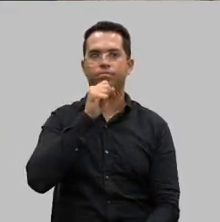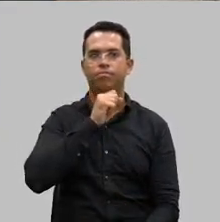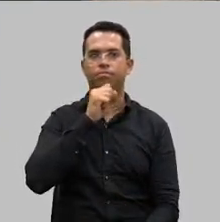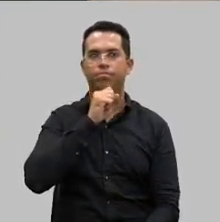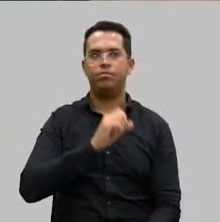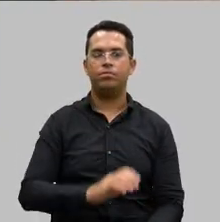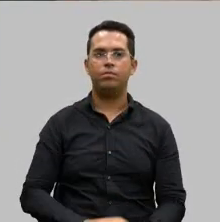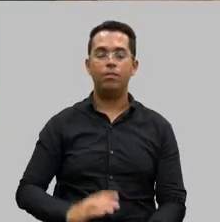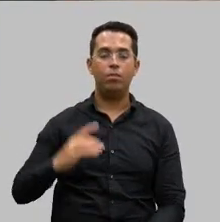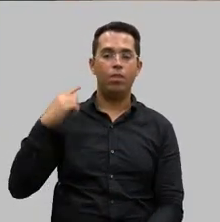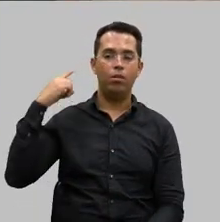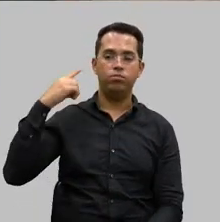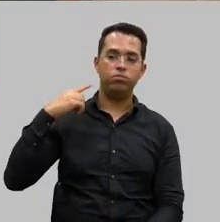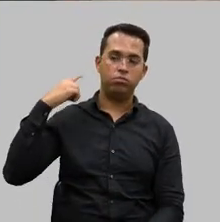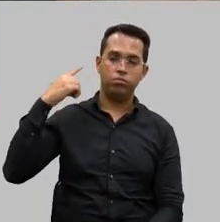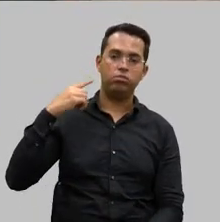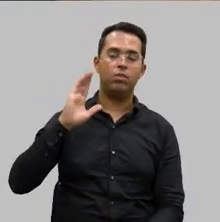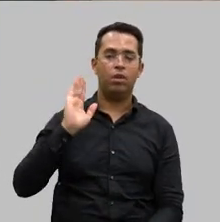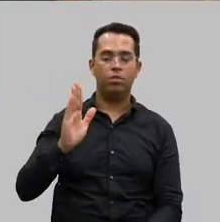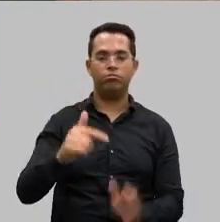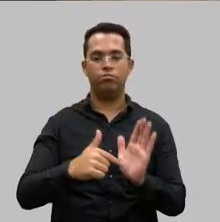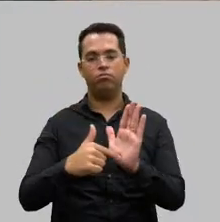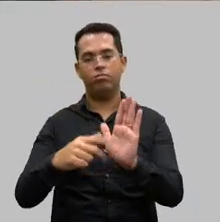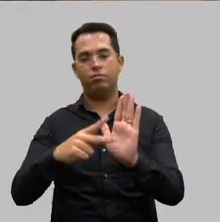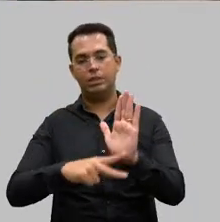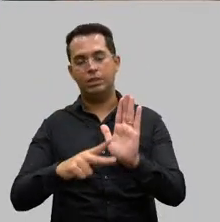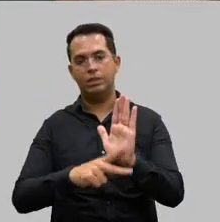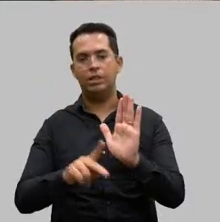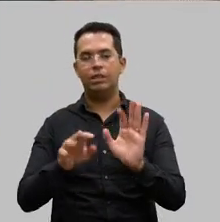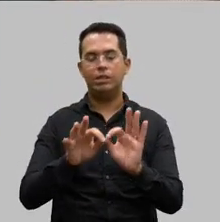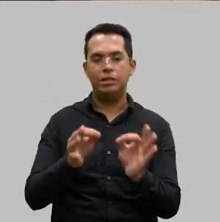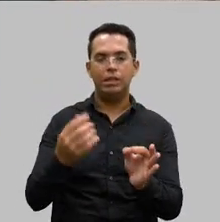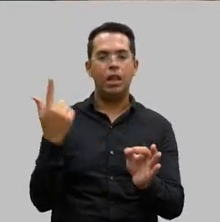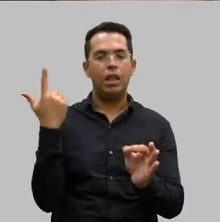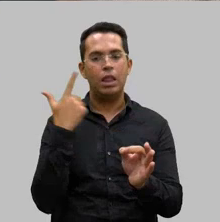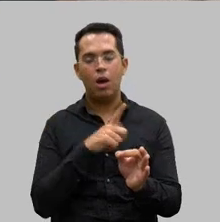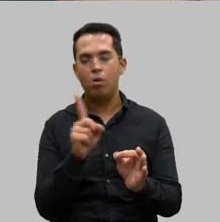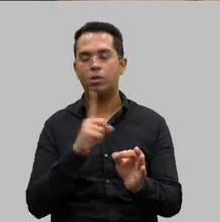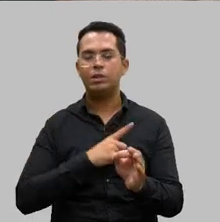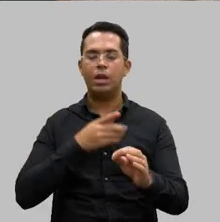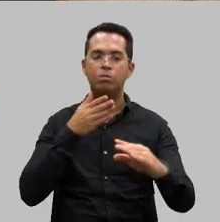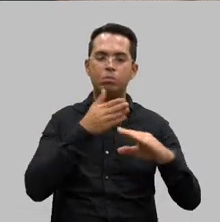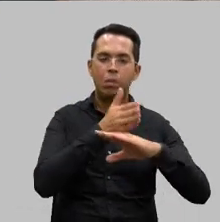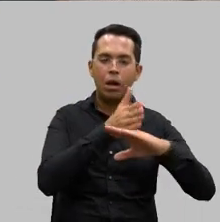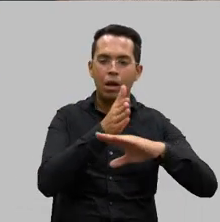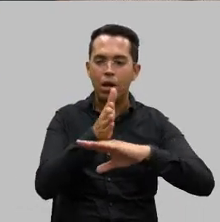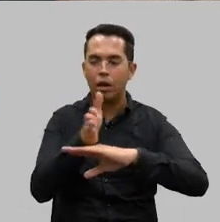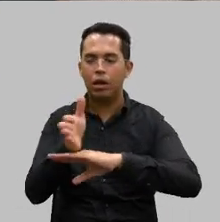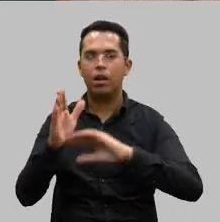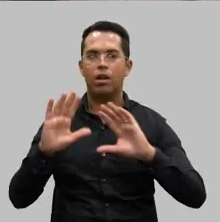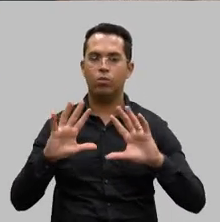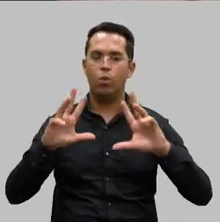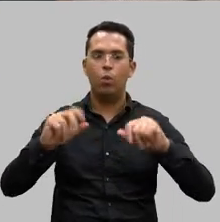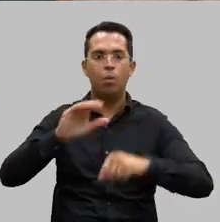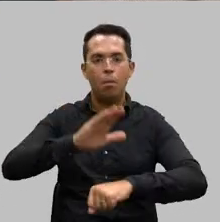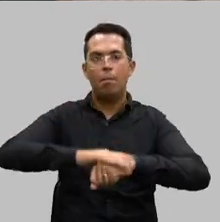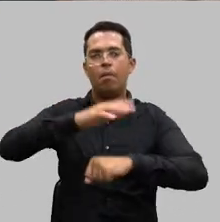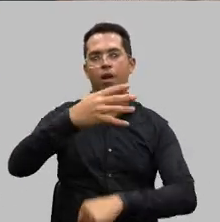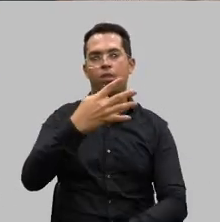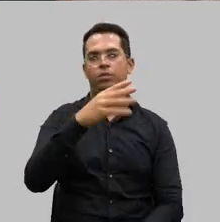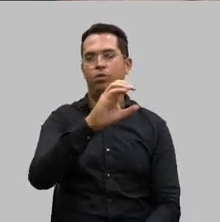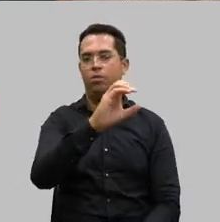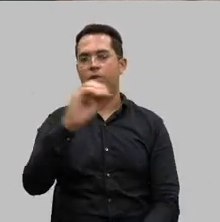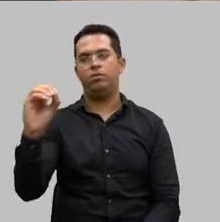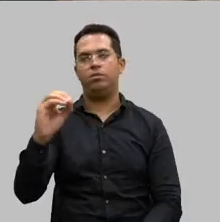emendas são pequenas não consegue atingir as 400 e tantos rapaz e mais de 400 asilos lar de